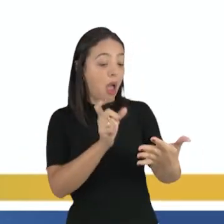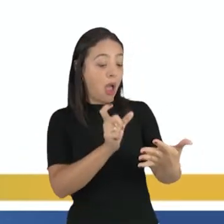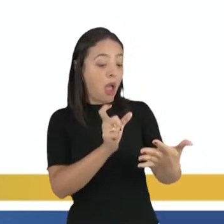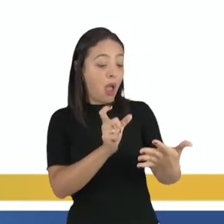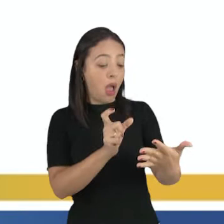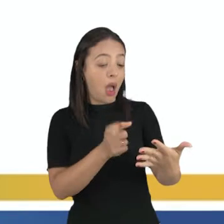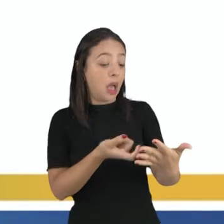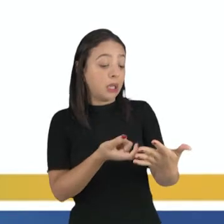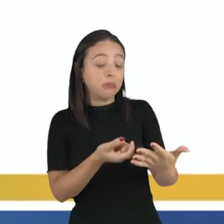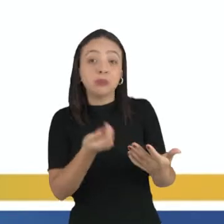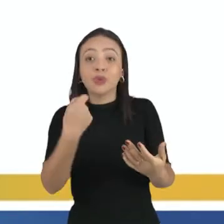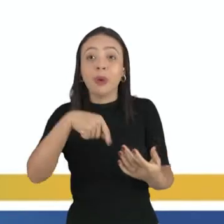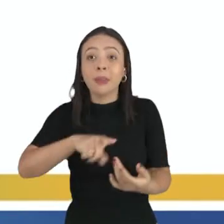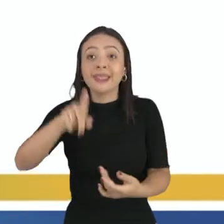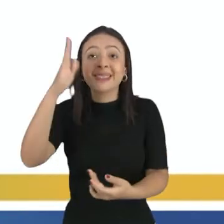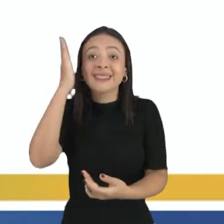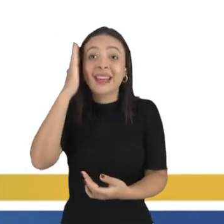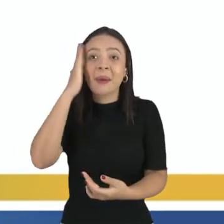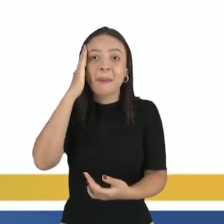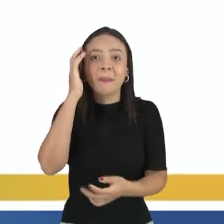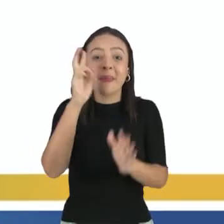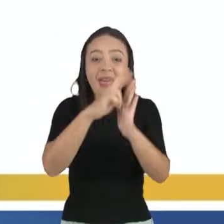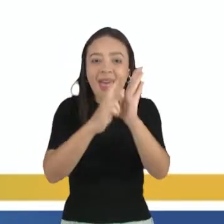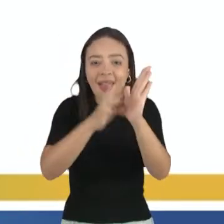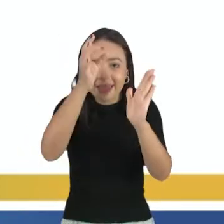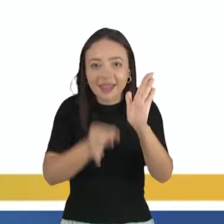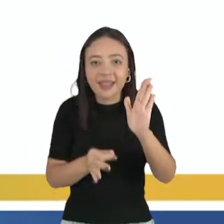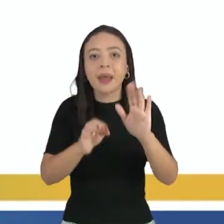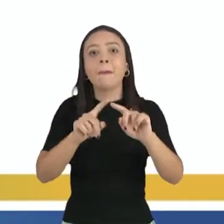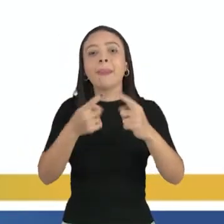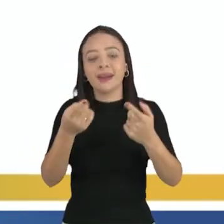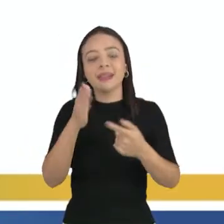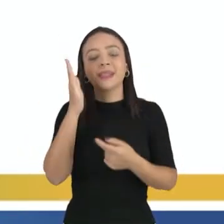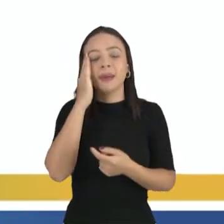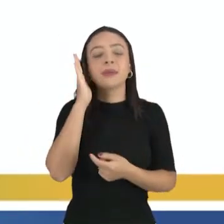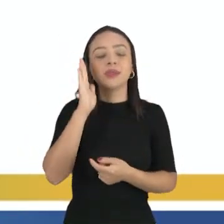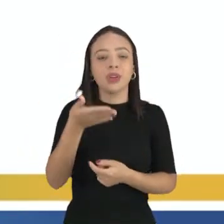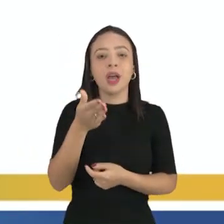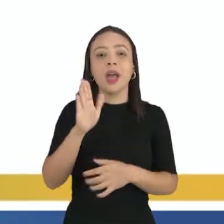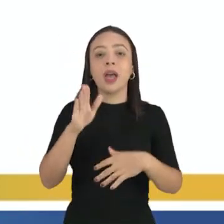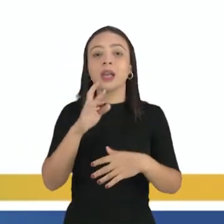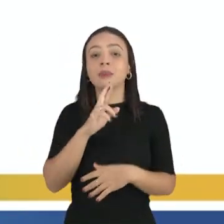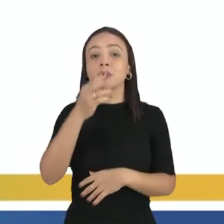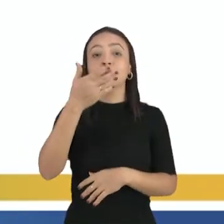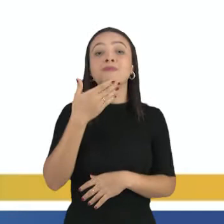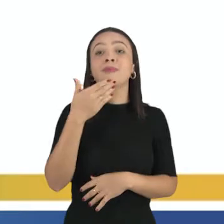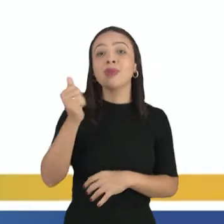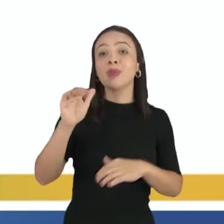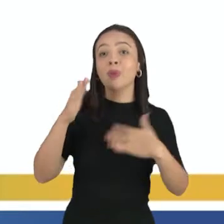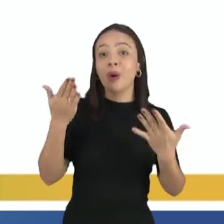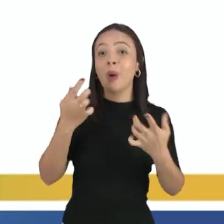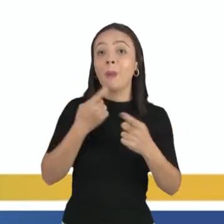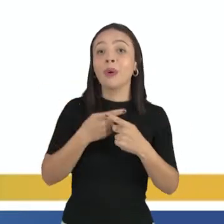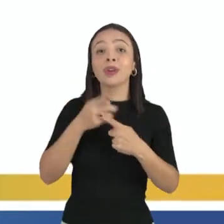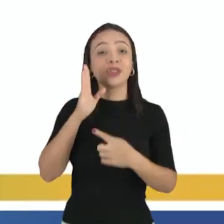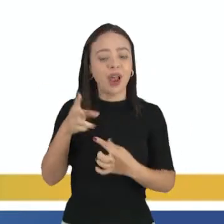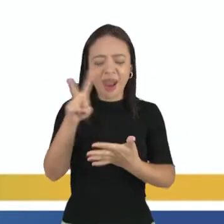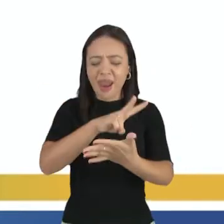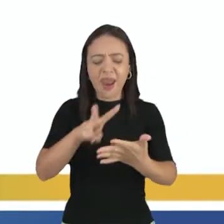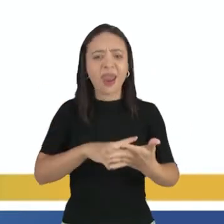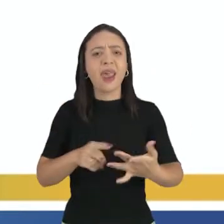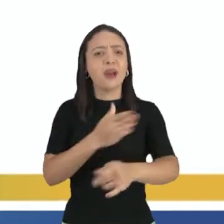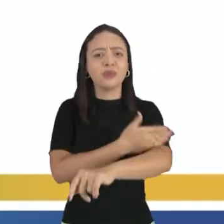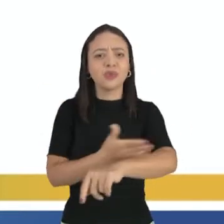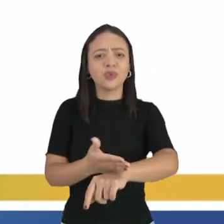precisar saber da regra, mas você já vai saber qual é a resposta mais adequada. Por quê? Porque você tem muita leitura, você tem